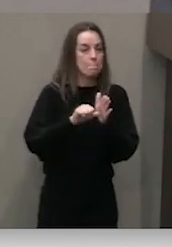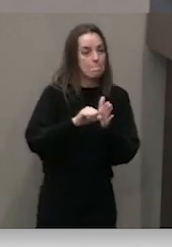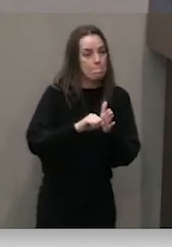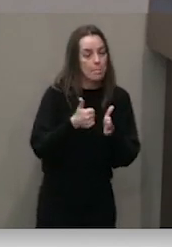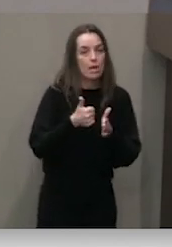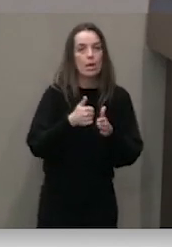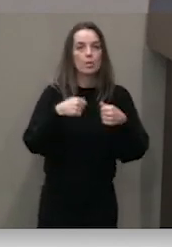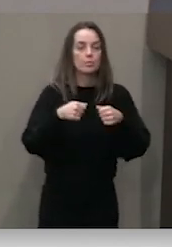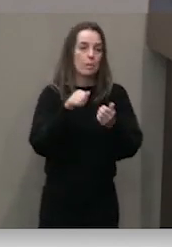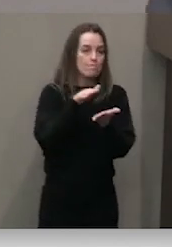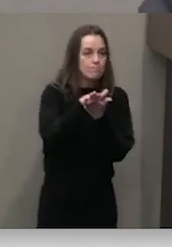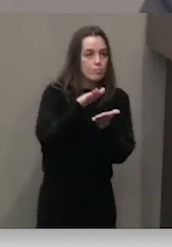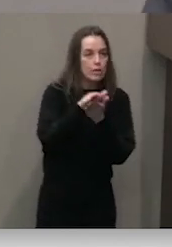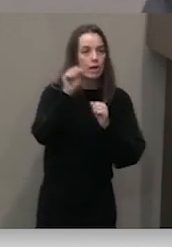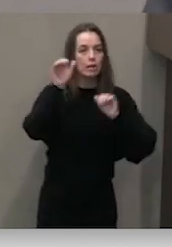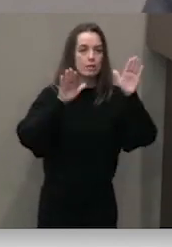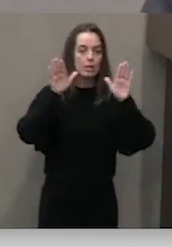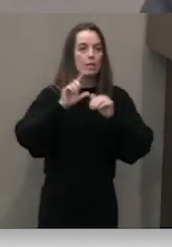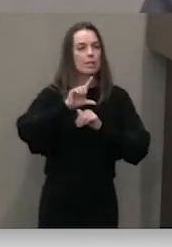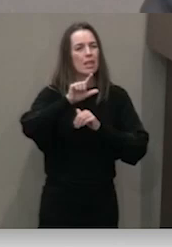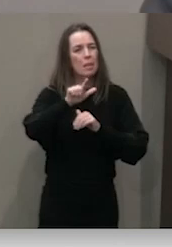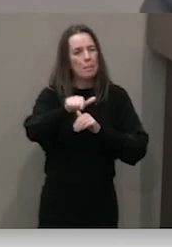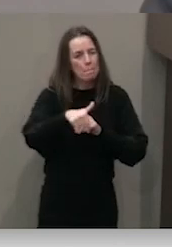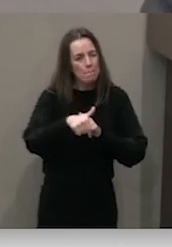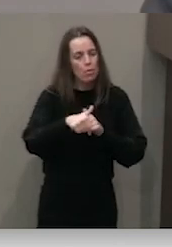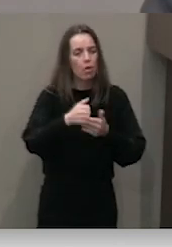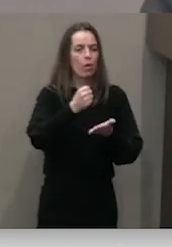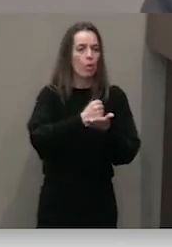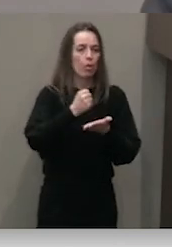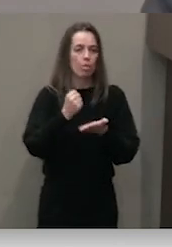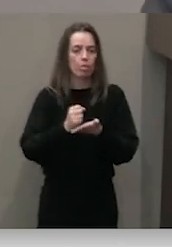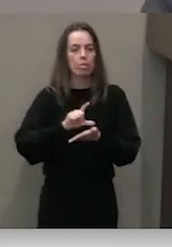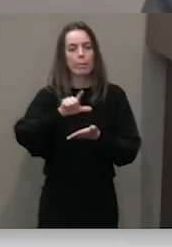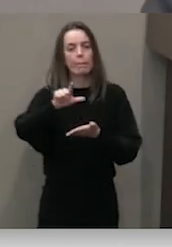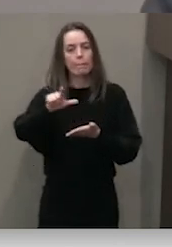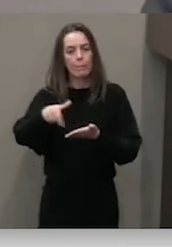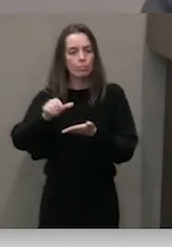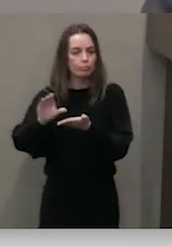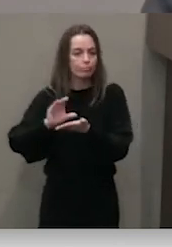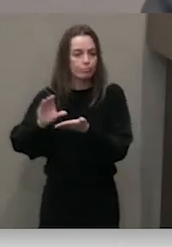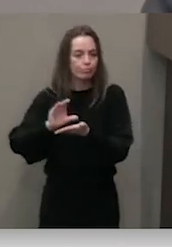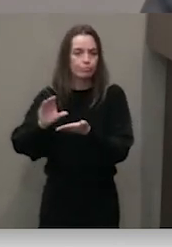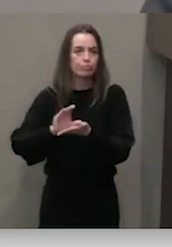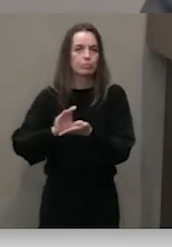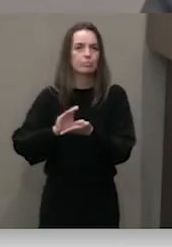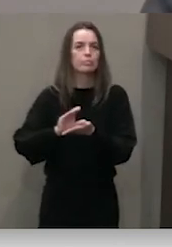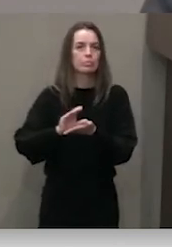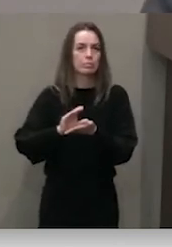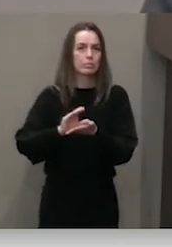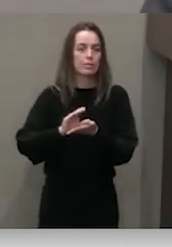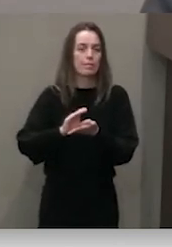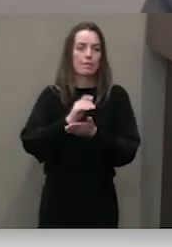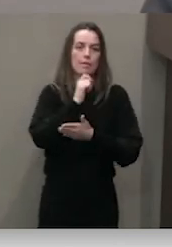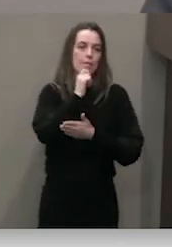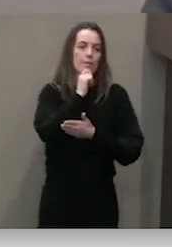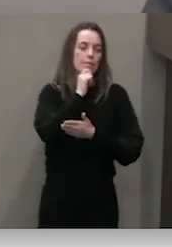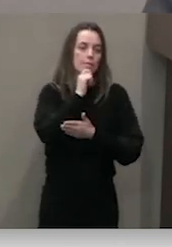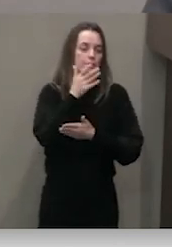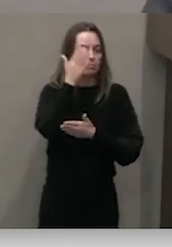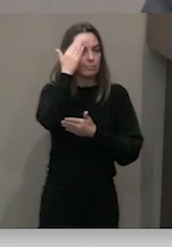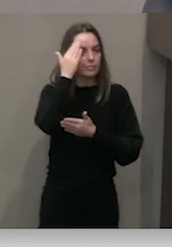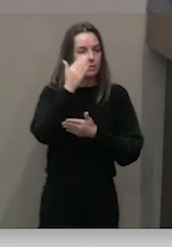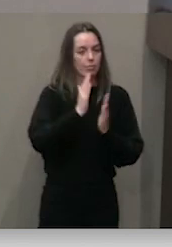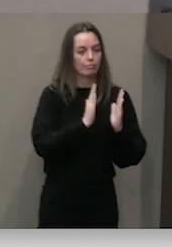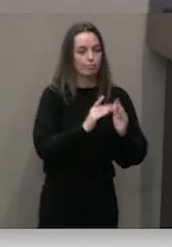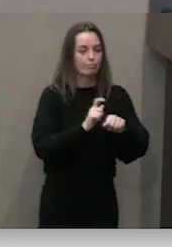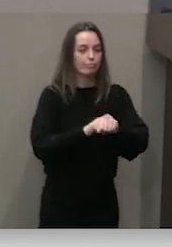e aí vem toda a etapa de contratação, os recursos, essas coisas todas que a gente não sabe quanto tempo leva,